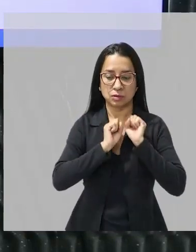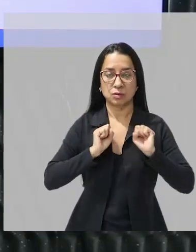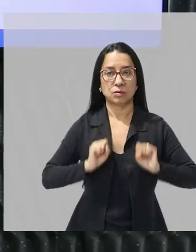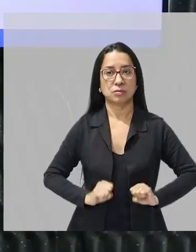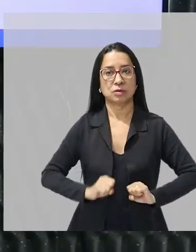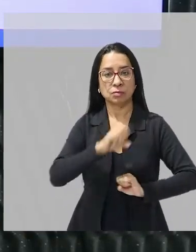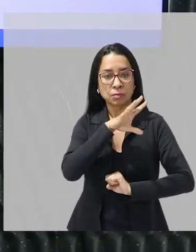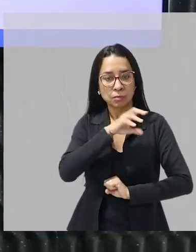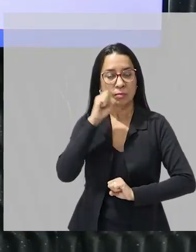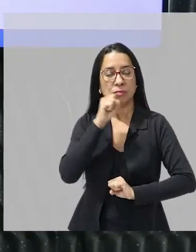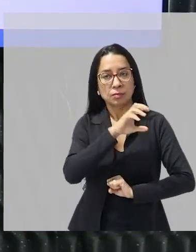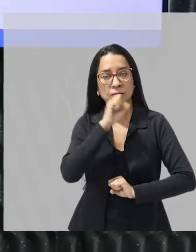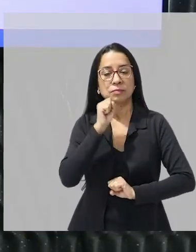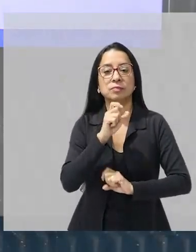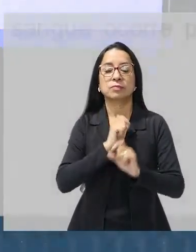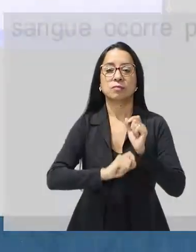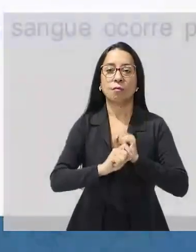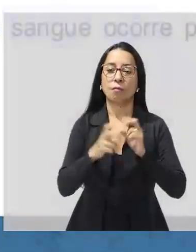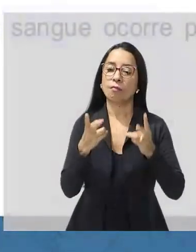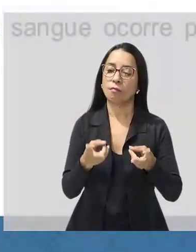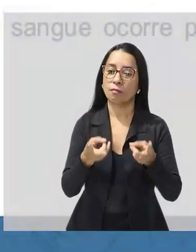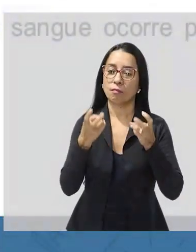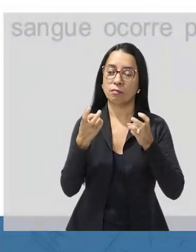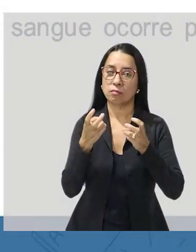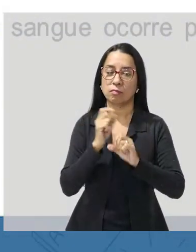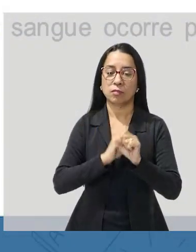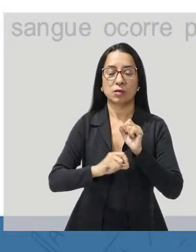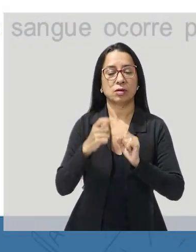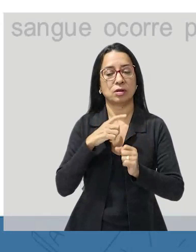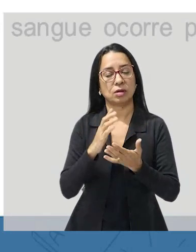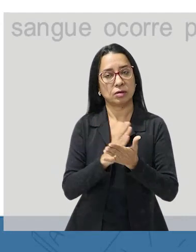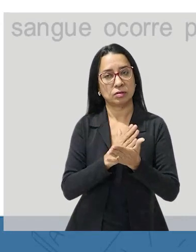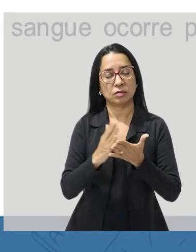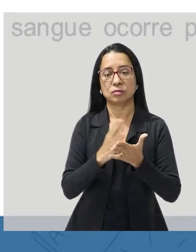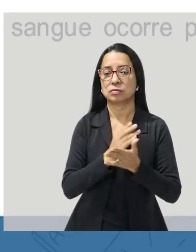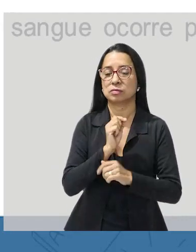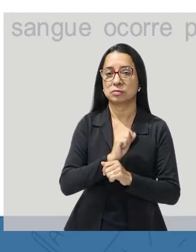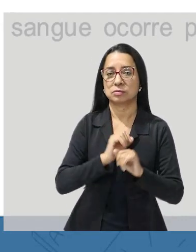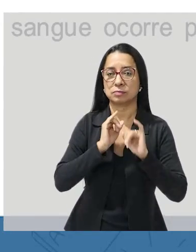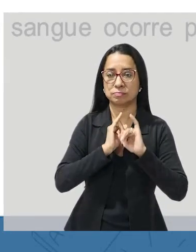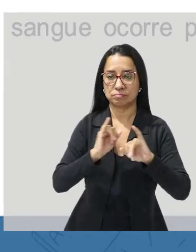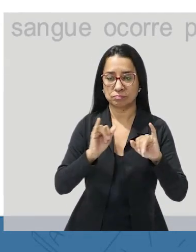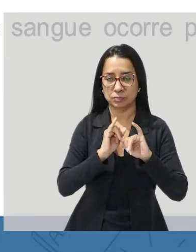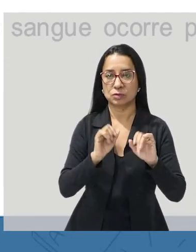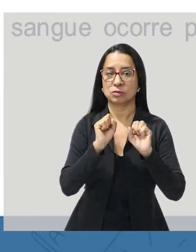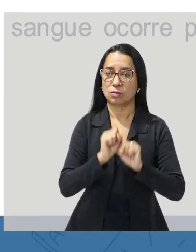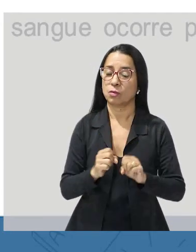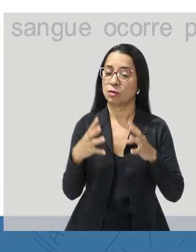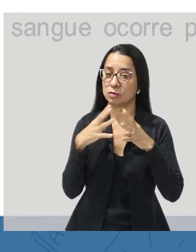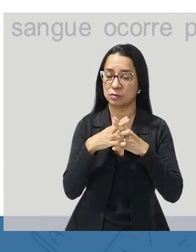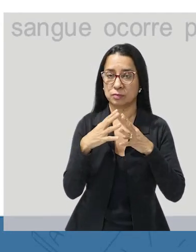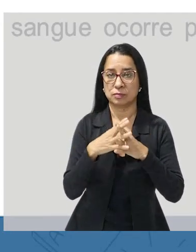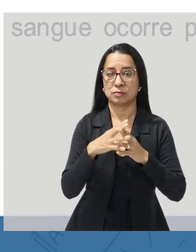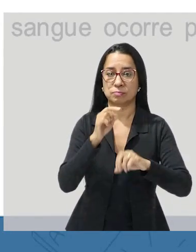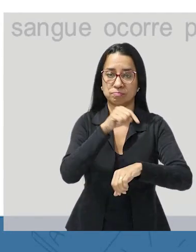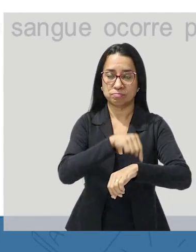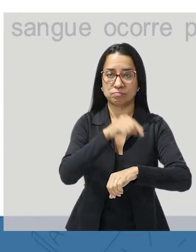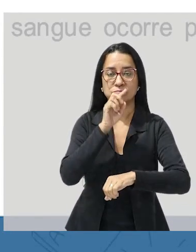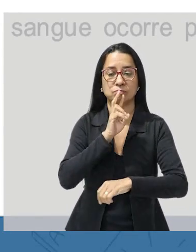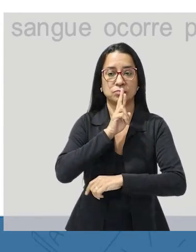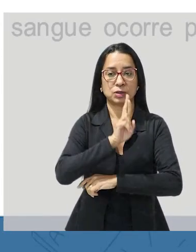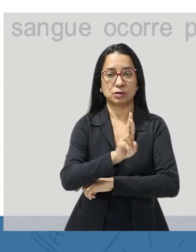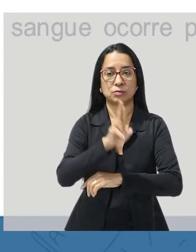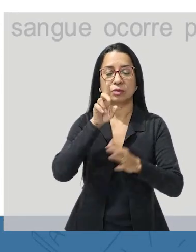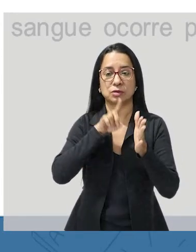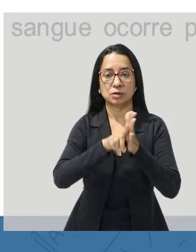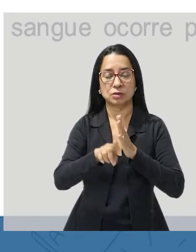respiratório, pessoal. Então prestem bastante atenção, tá? Que tem algumas informações que podem te confundir na hora de responder essas questões